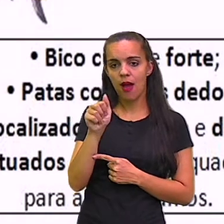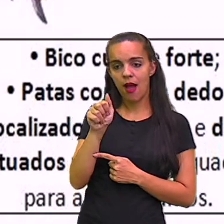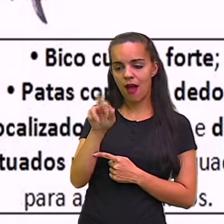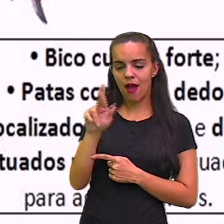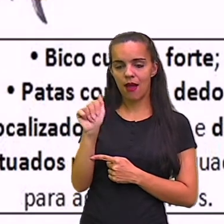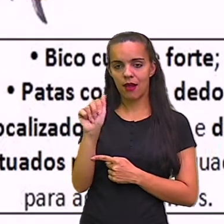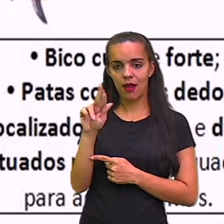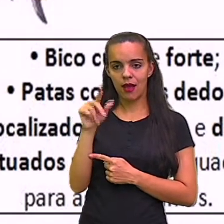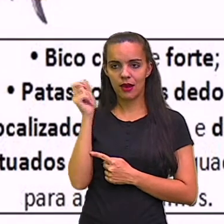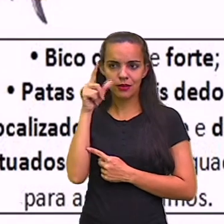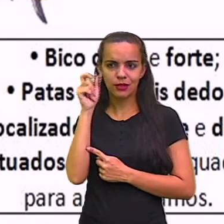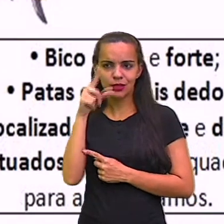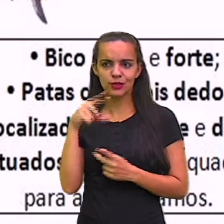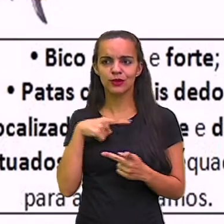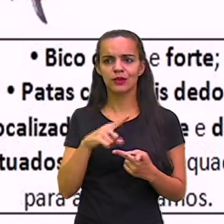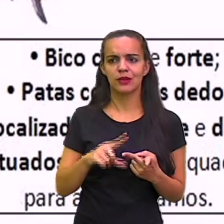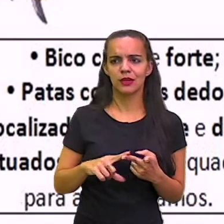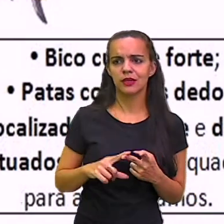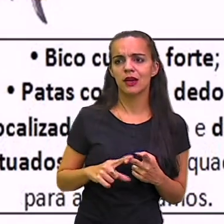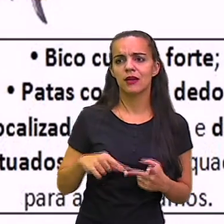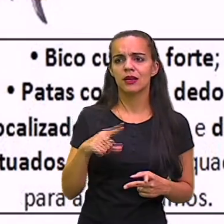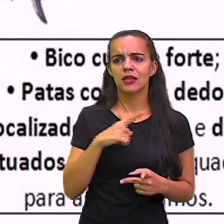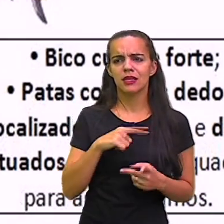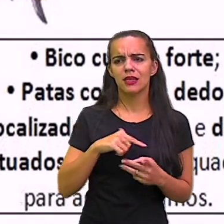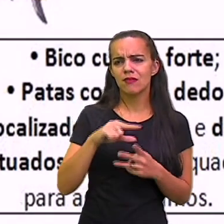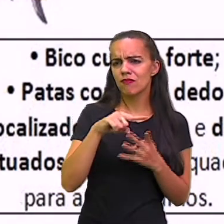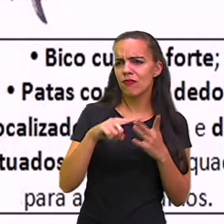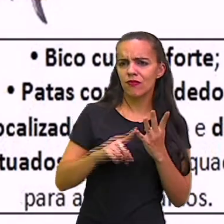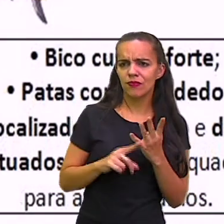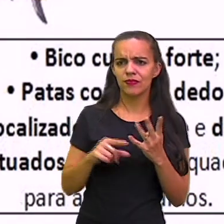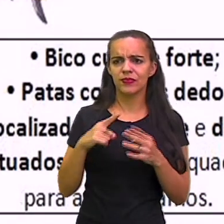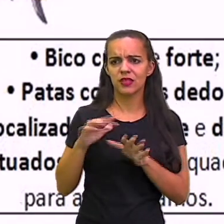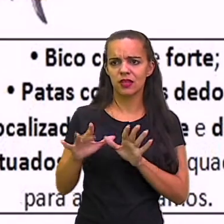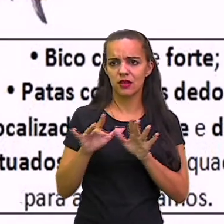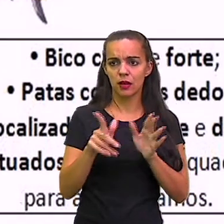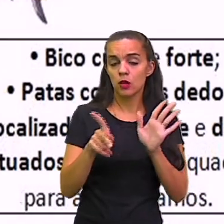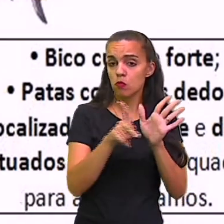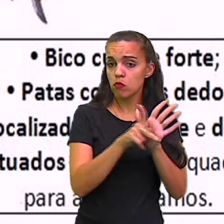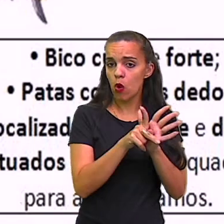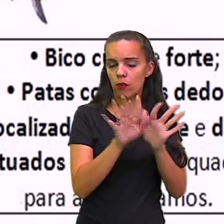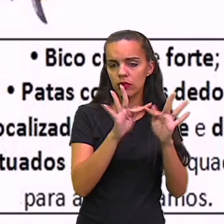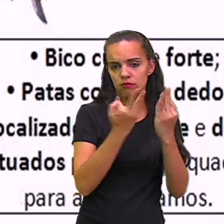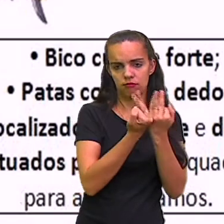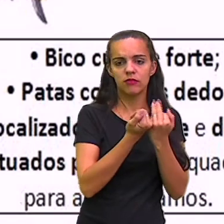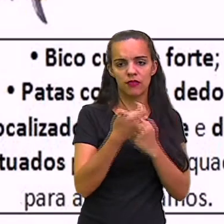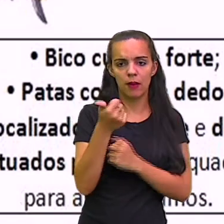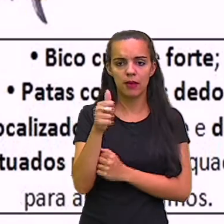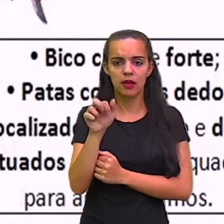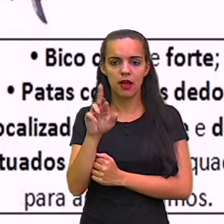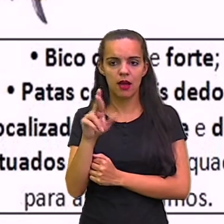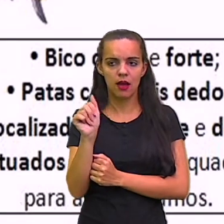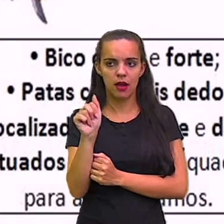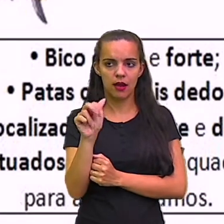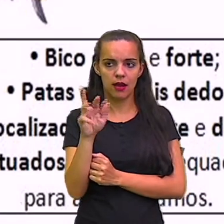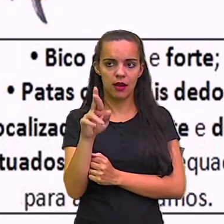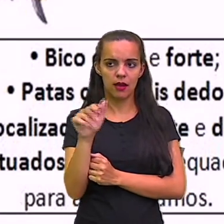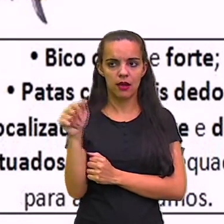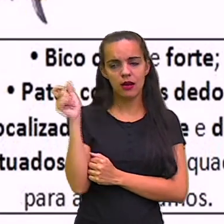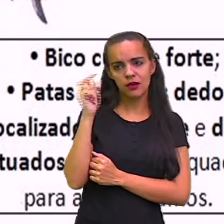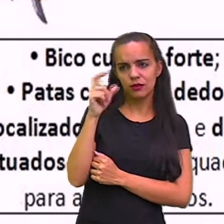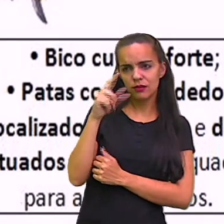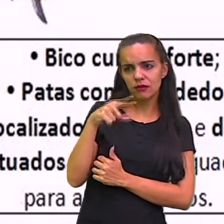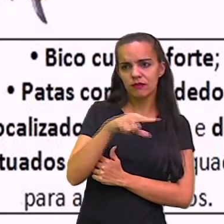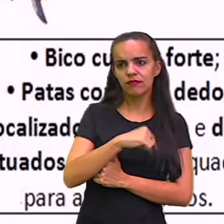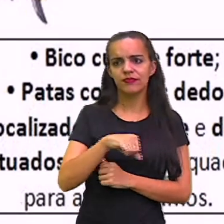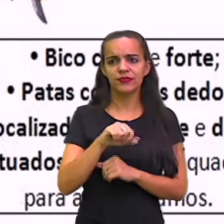uma árvore natural da Bacia do Rio Paraná pertencente à família das Araras também apresenta um rabo